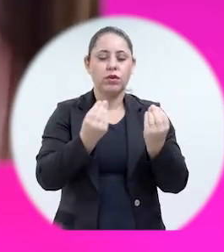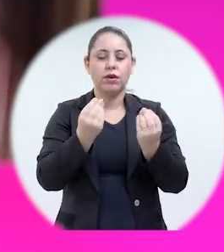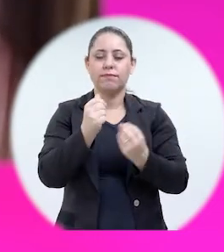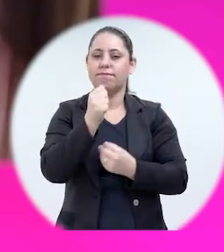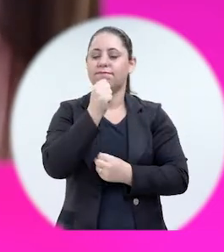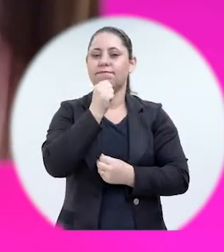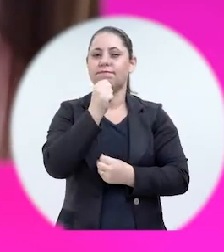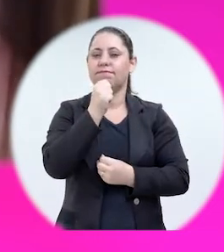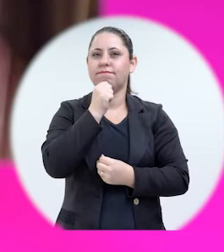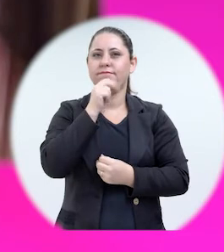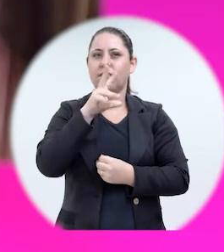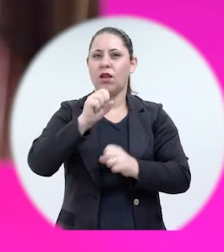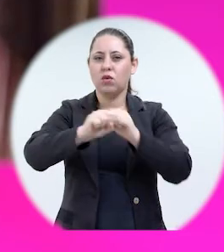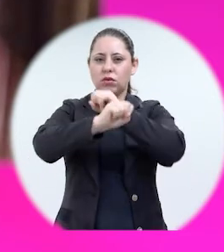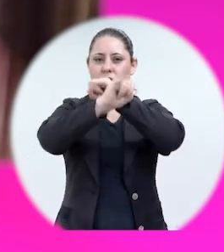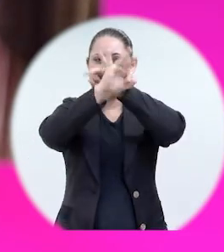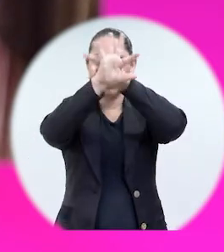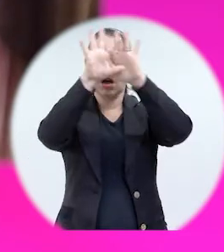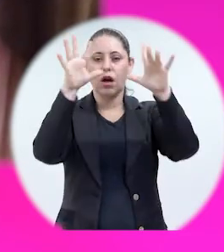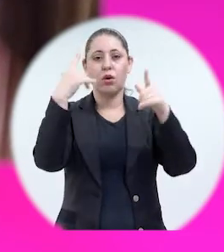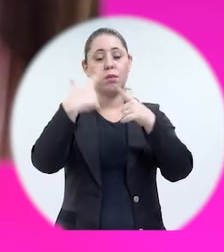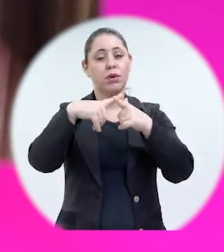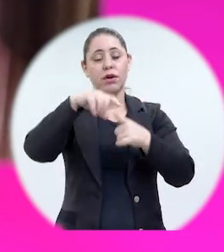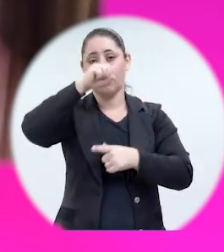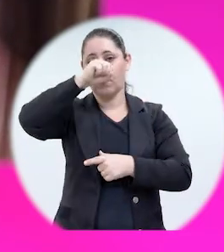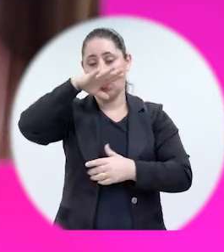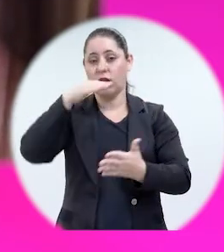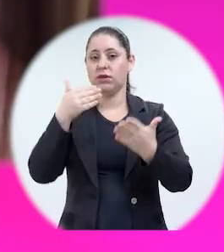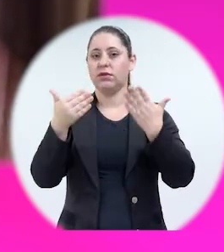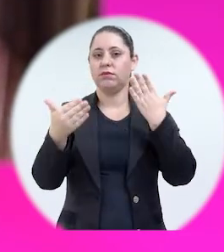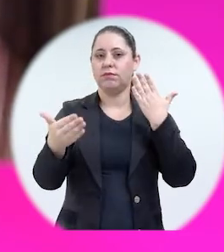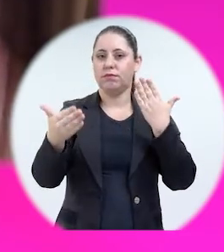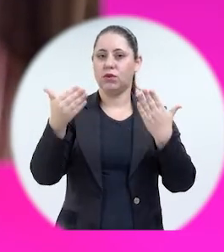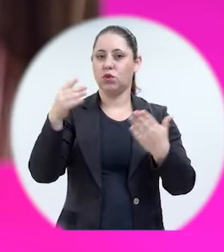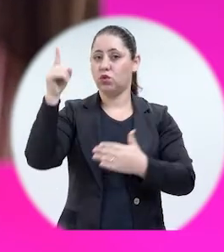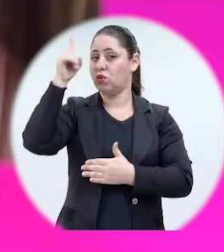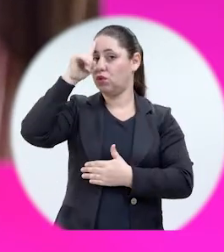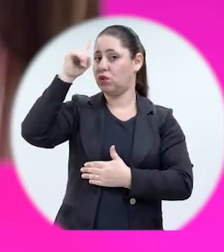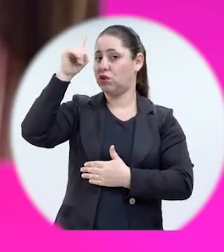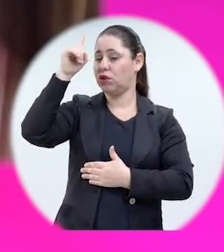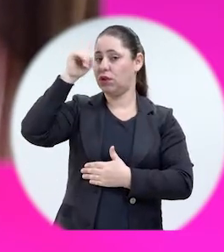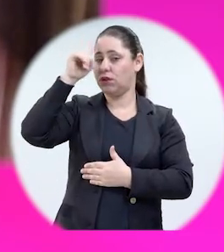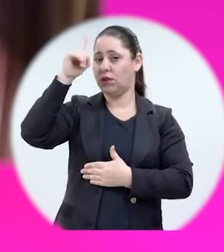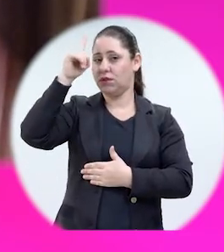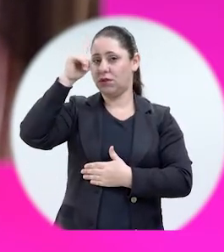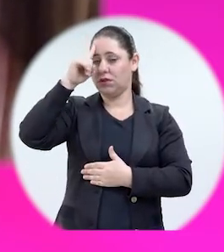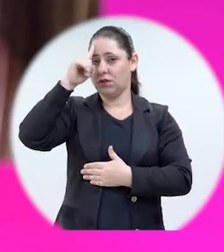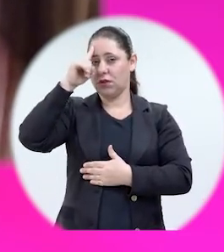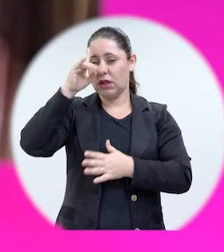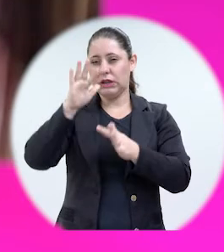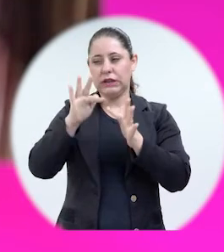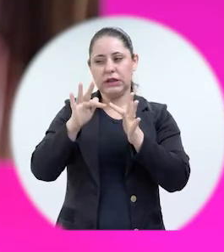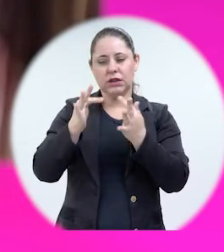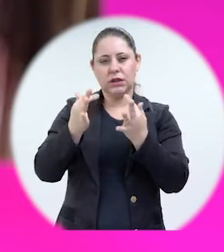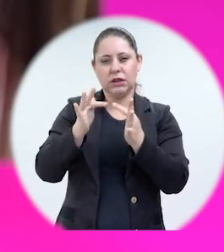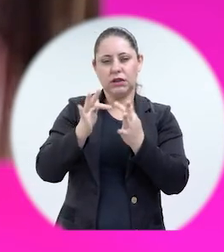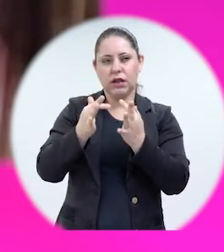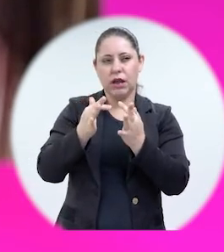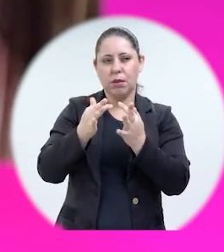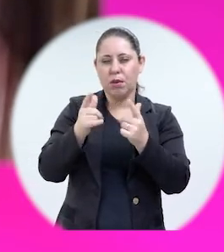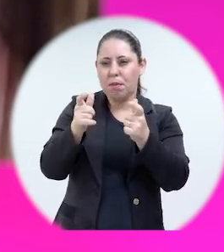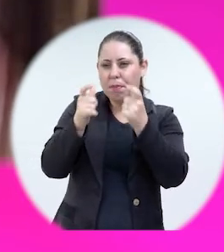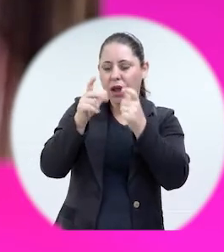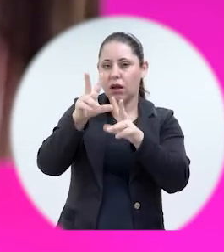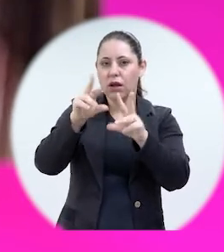mulheres ainda não ficou muito claro, porque a violência psicológica no dia a dia ela acaba sendo muito